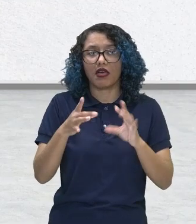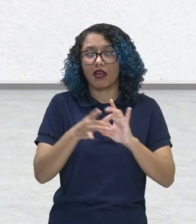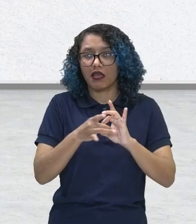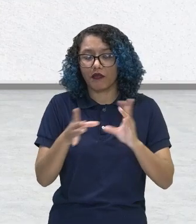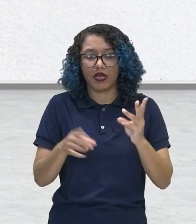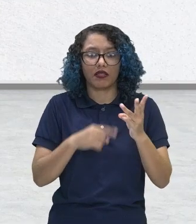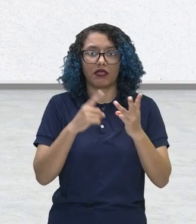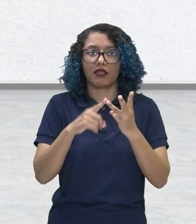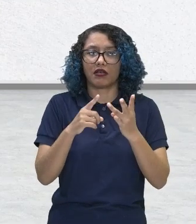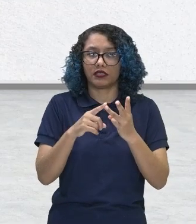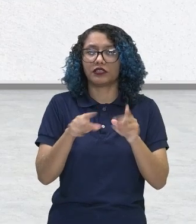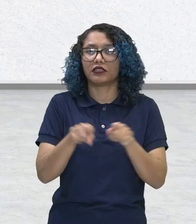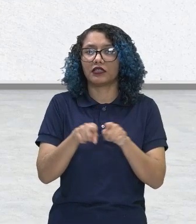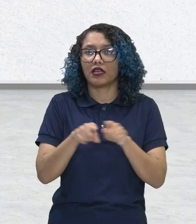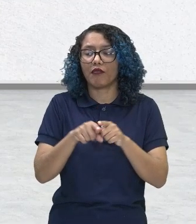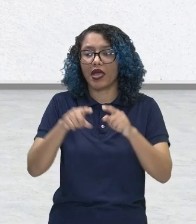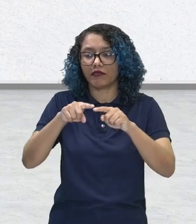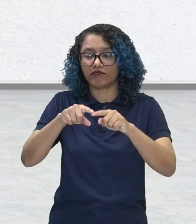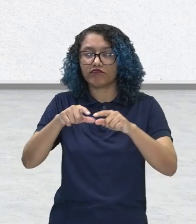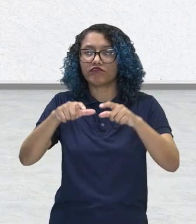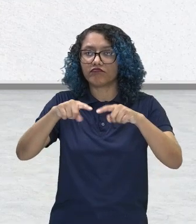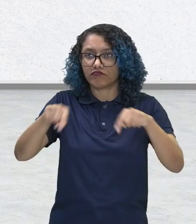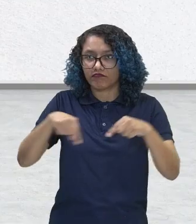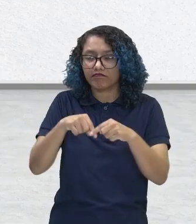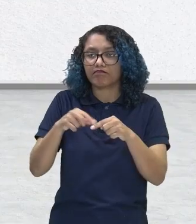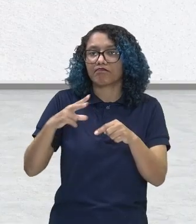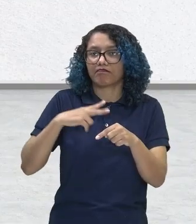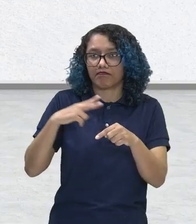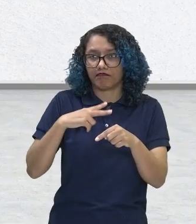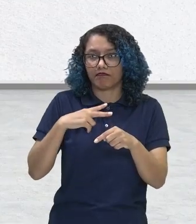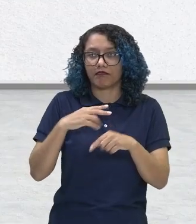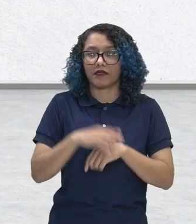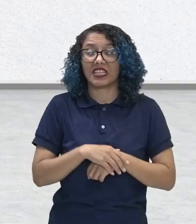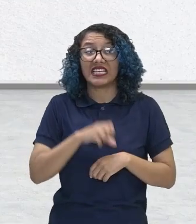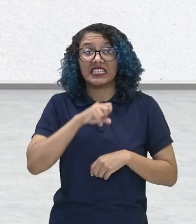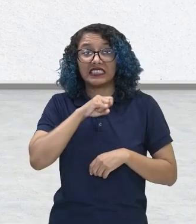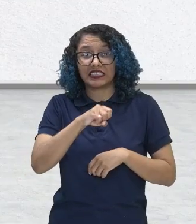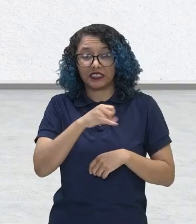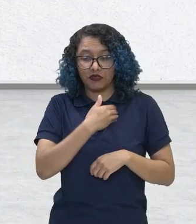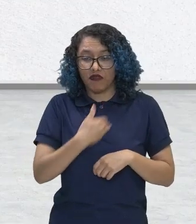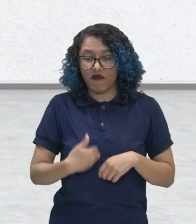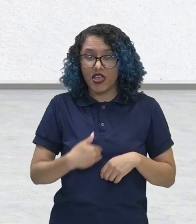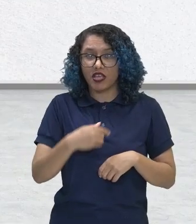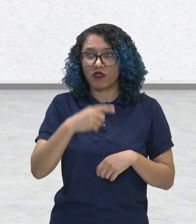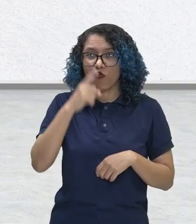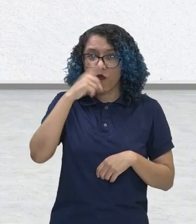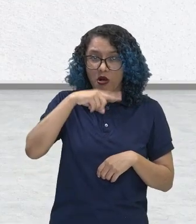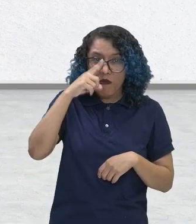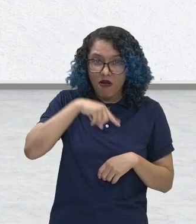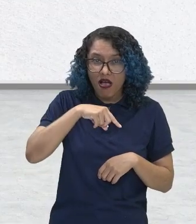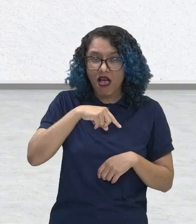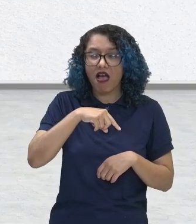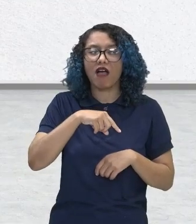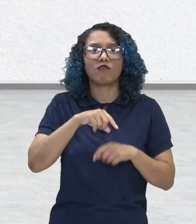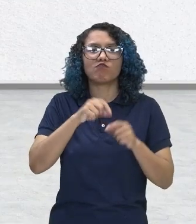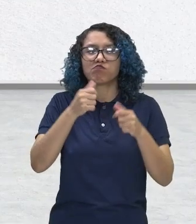e à propriedade. O contrato é revogável se o governo falhar.